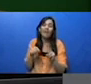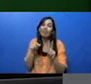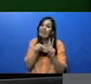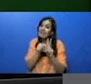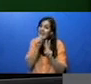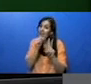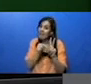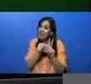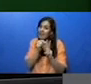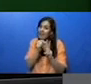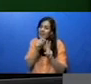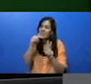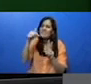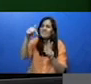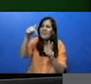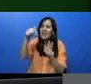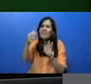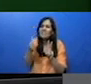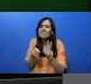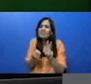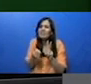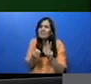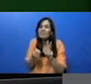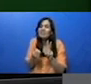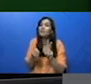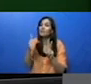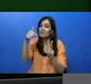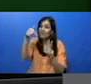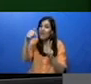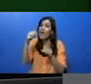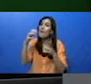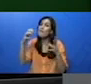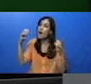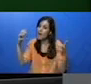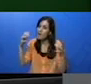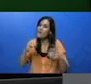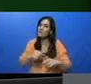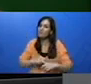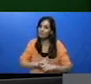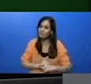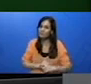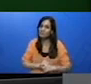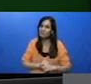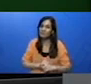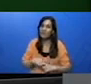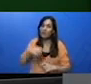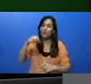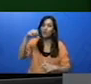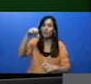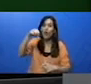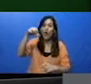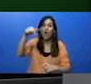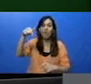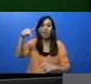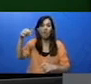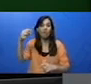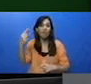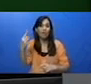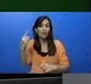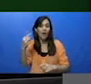7, 6. Qual é o maior? O 7. Então, 971 maior do